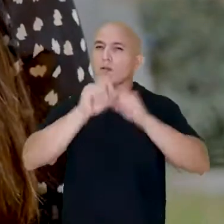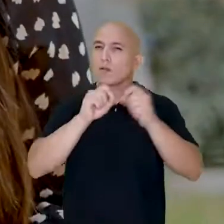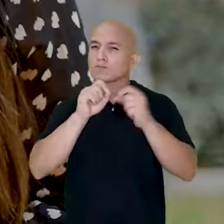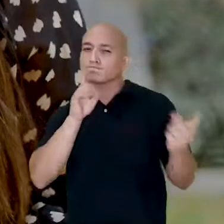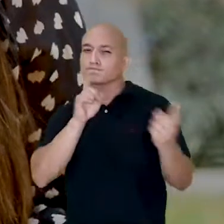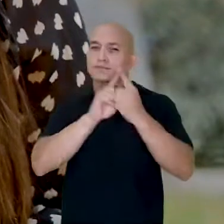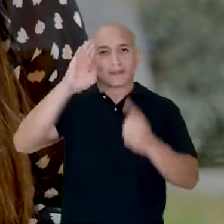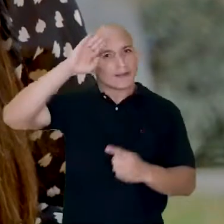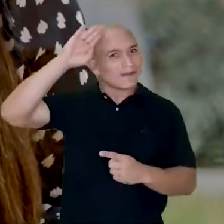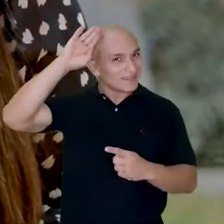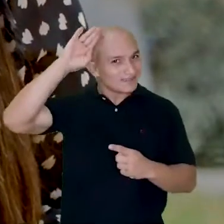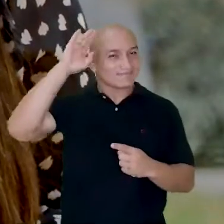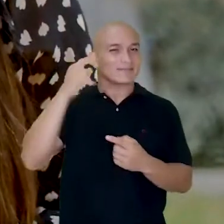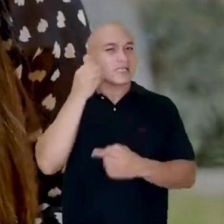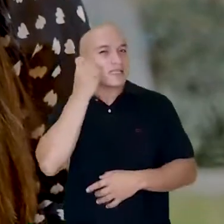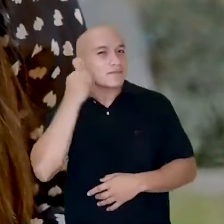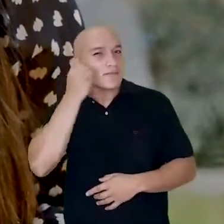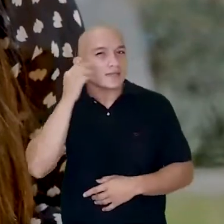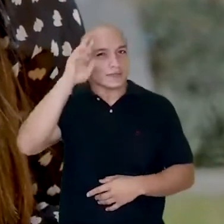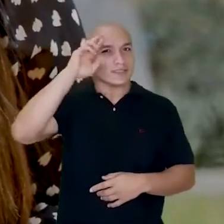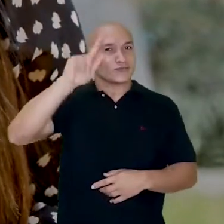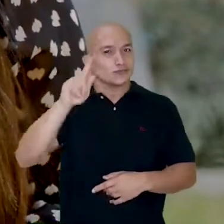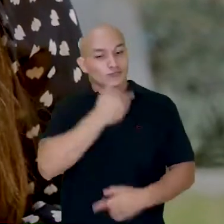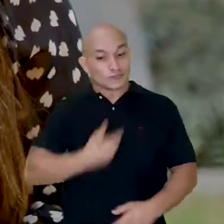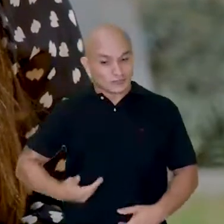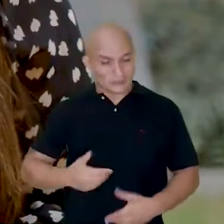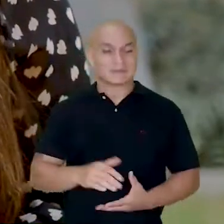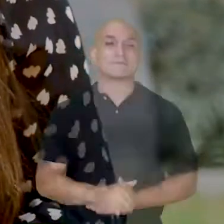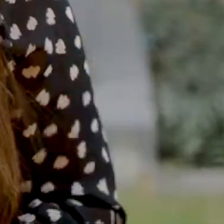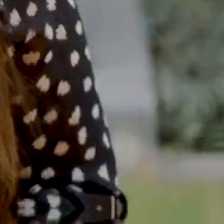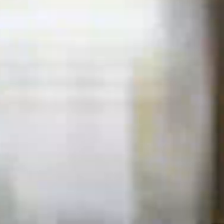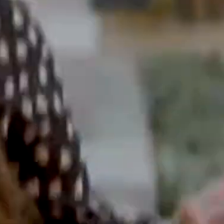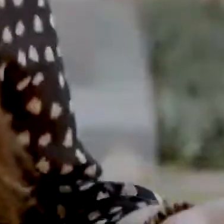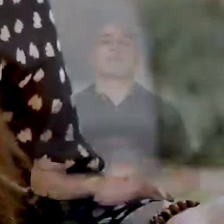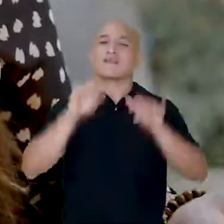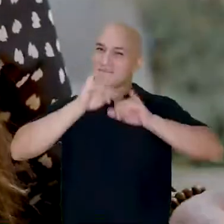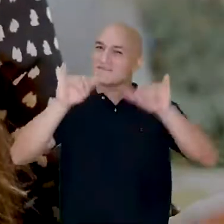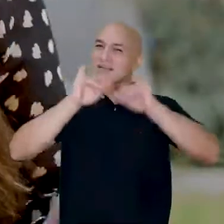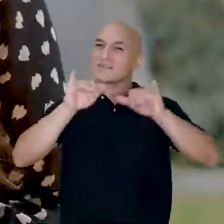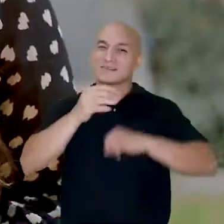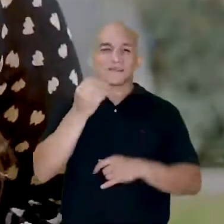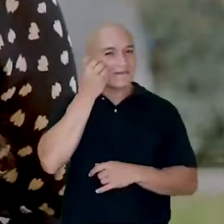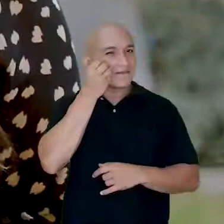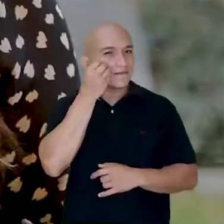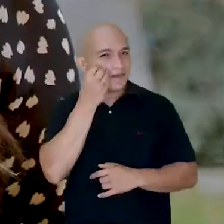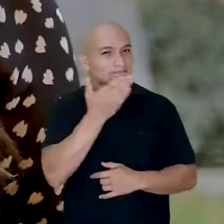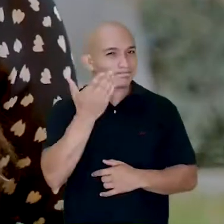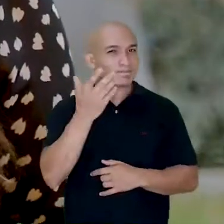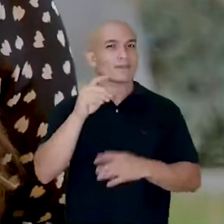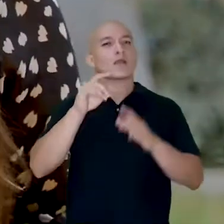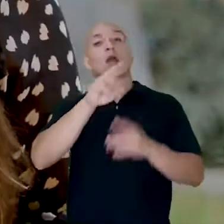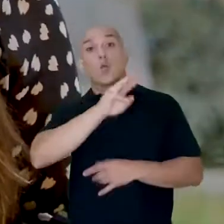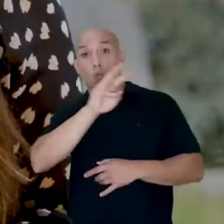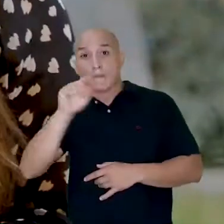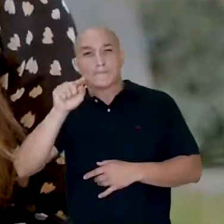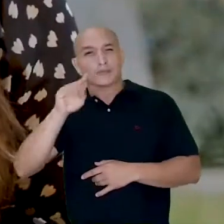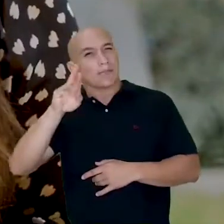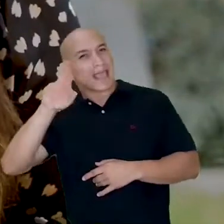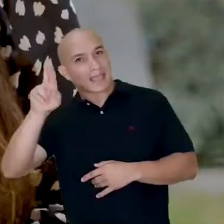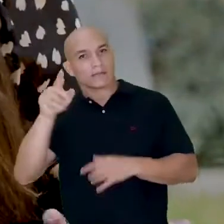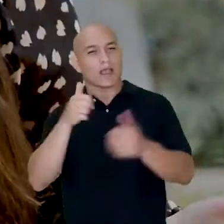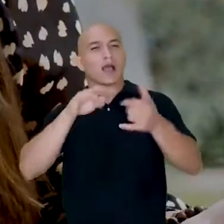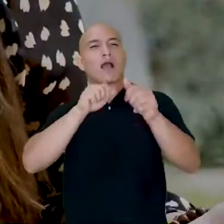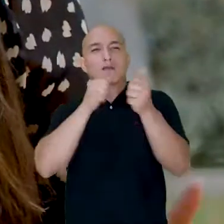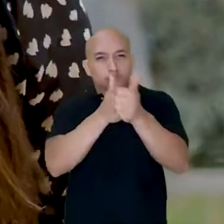O objetivo foi aproximar acadêmicos das experiências dos gestores públicos. Essas e outras notícias você confere em nosso site,